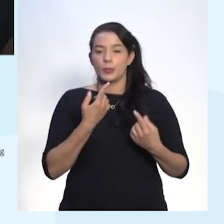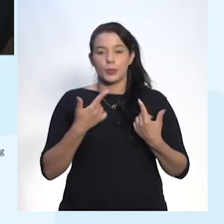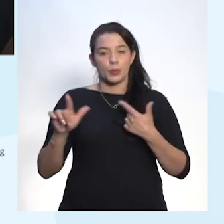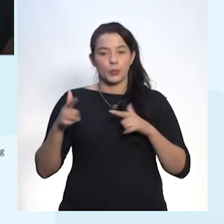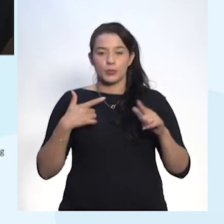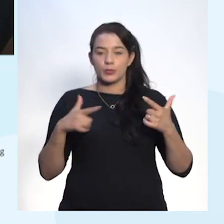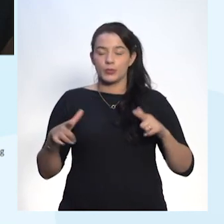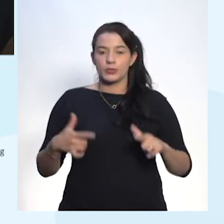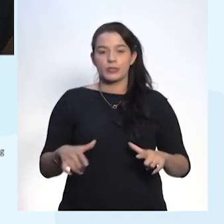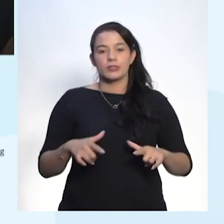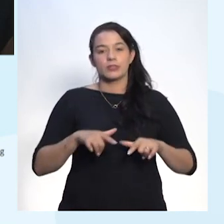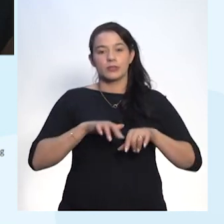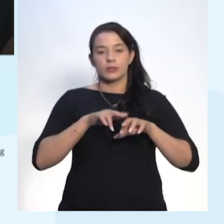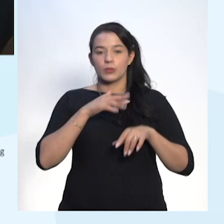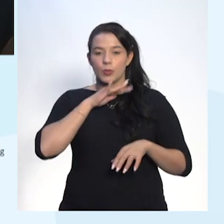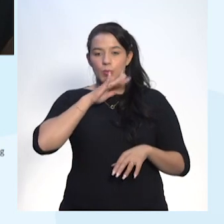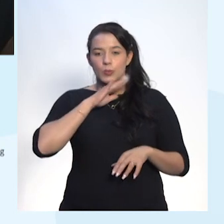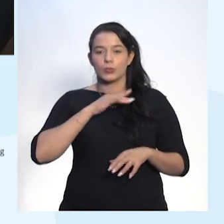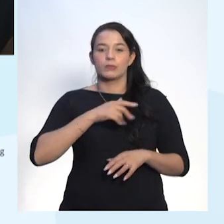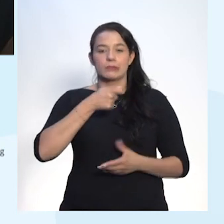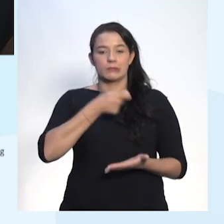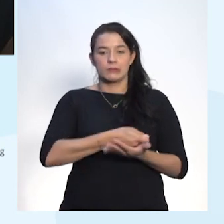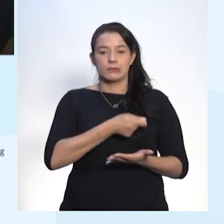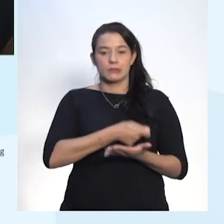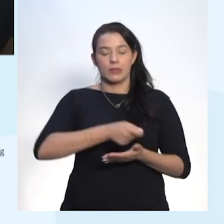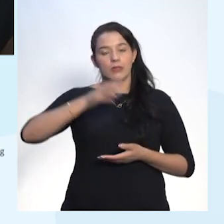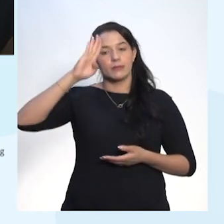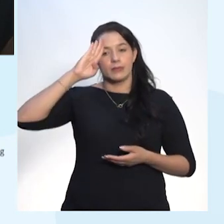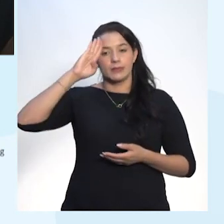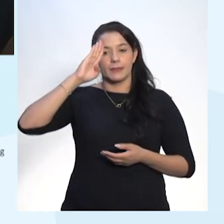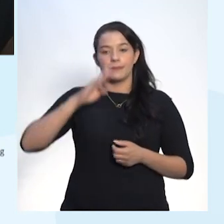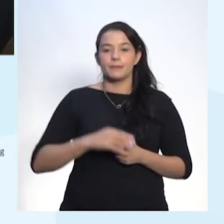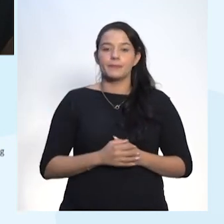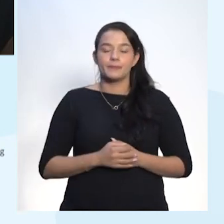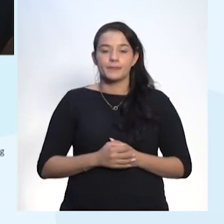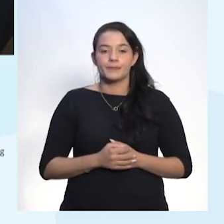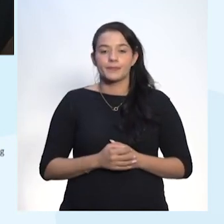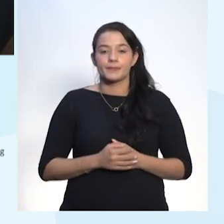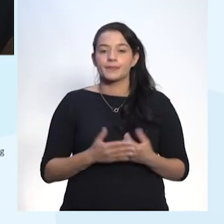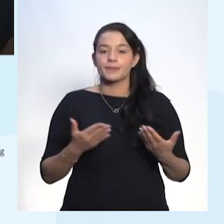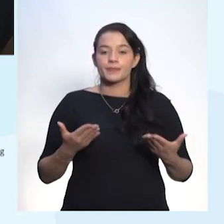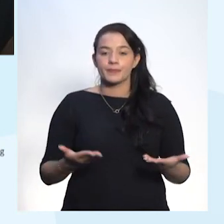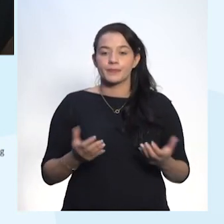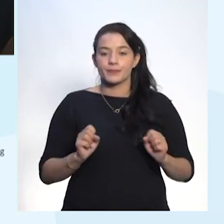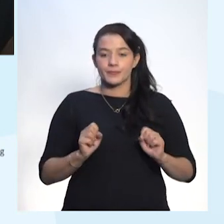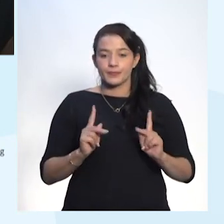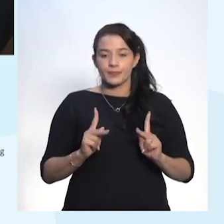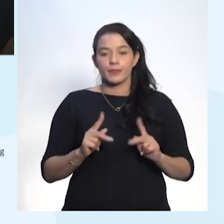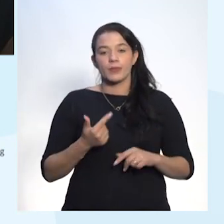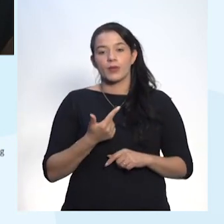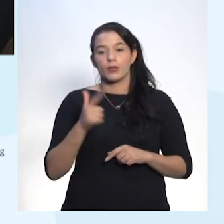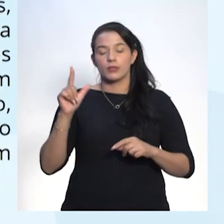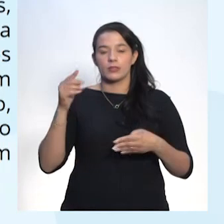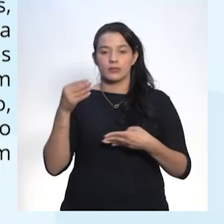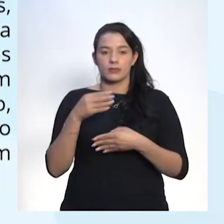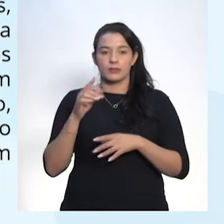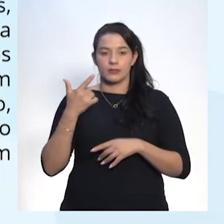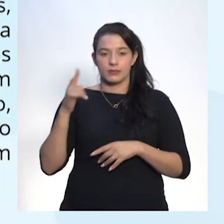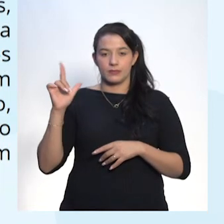e outras barbáries da ditadura civil-militar. Ok? Vamos então para a próxima tela.